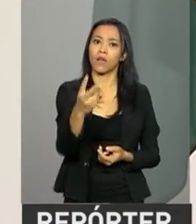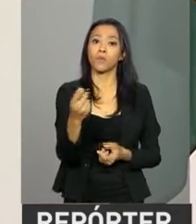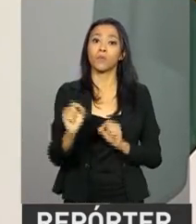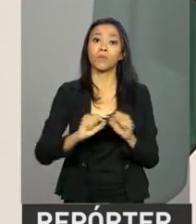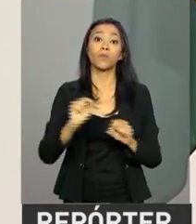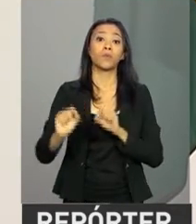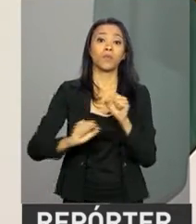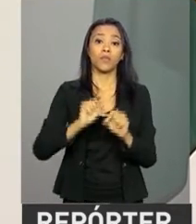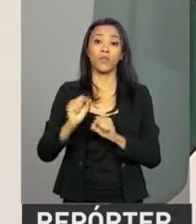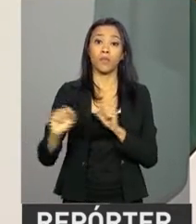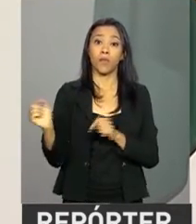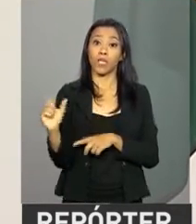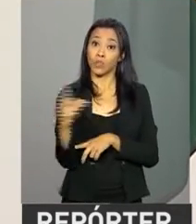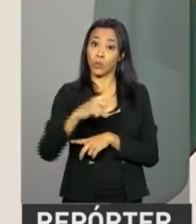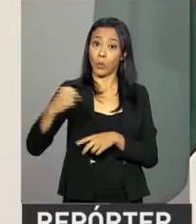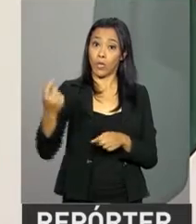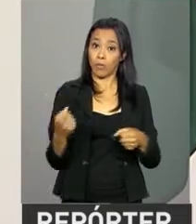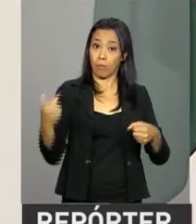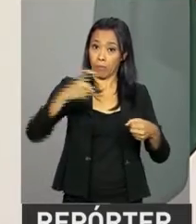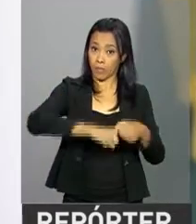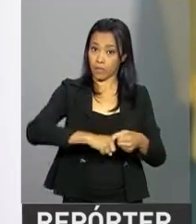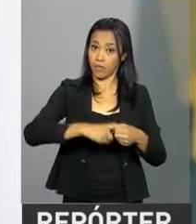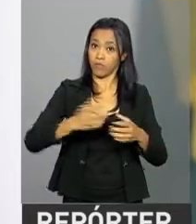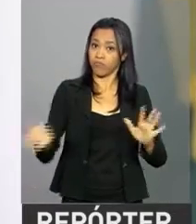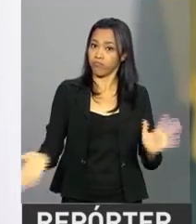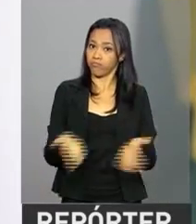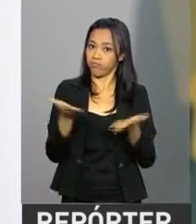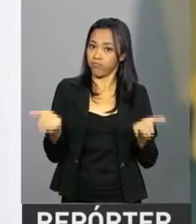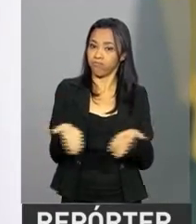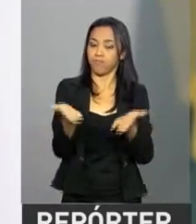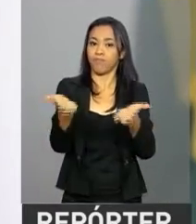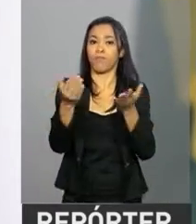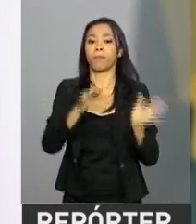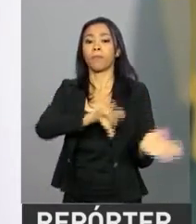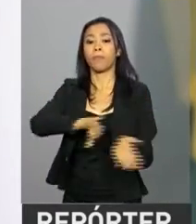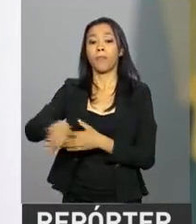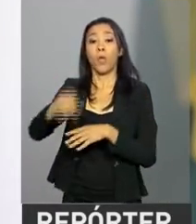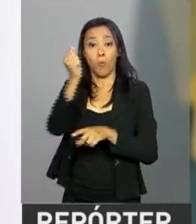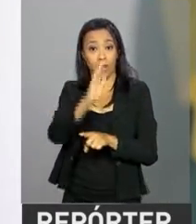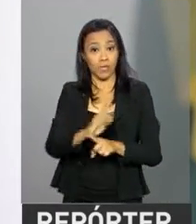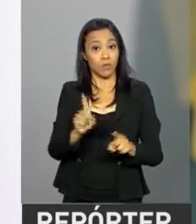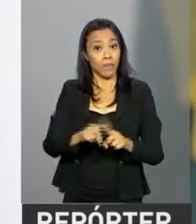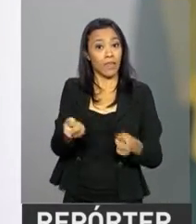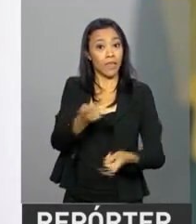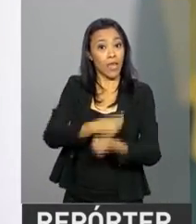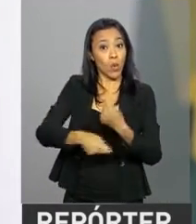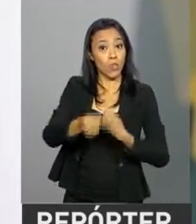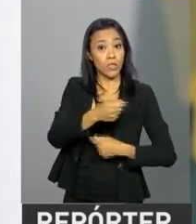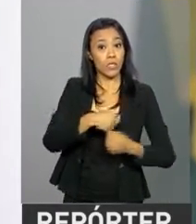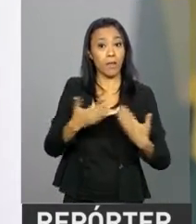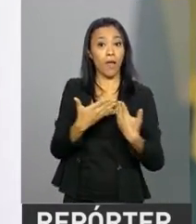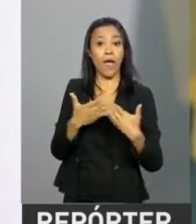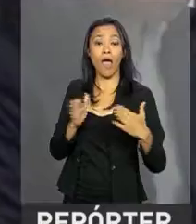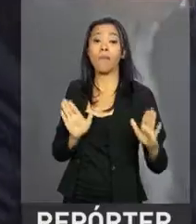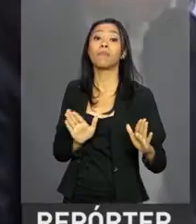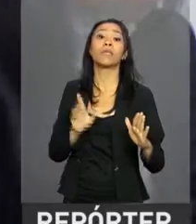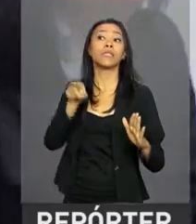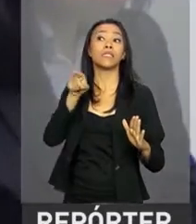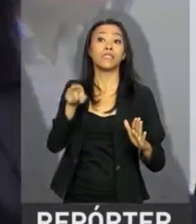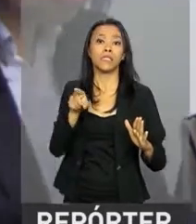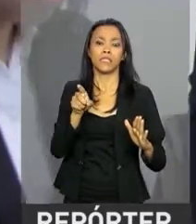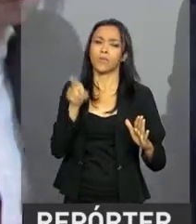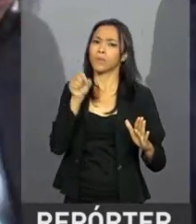escolha dos parceiros nesses investimentos. O Brasil também negocia para abrir o mercado do país asiático para a